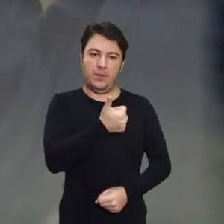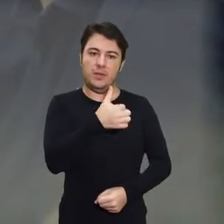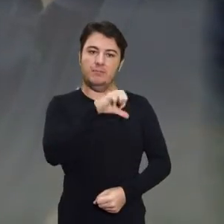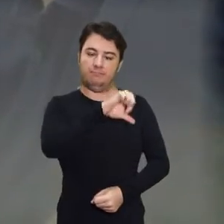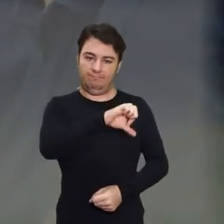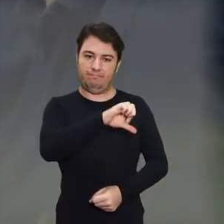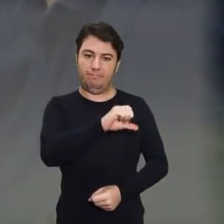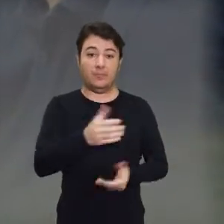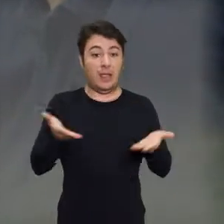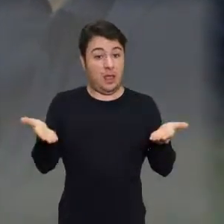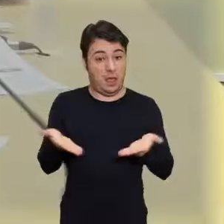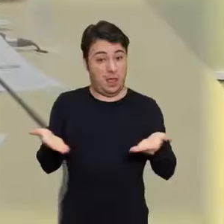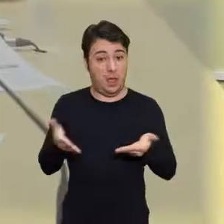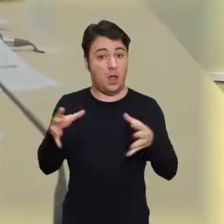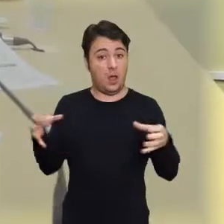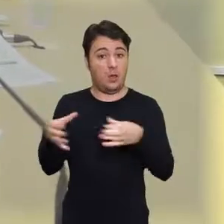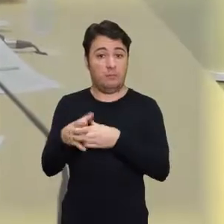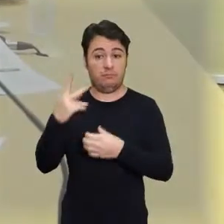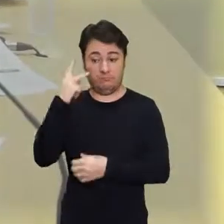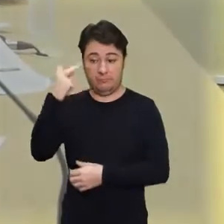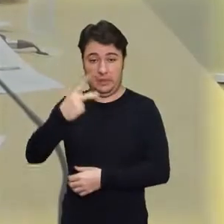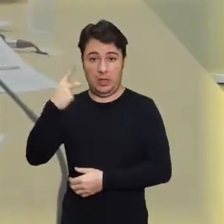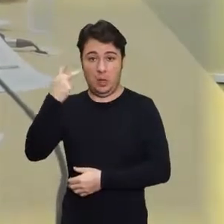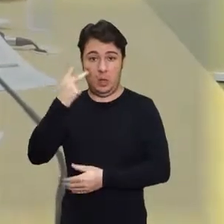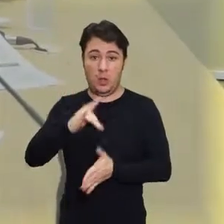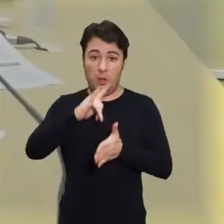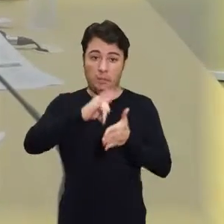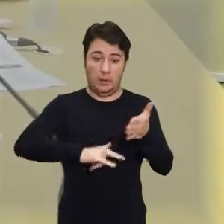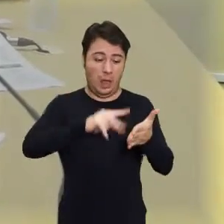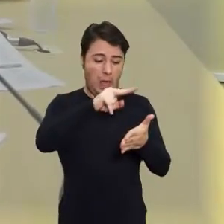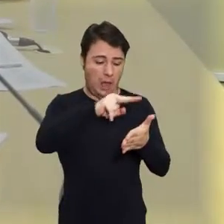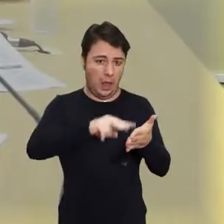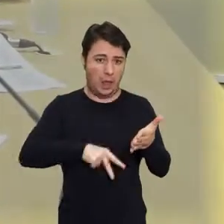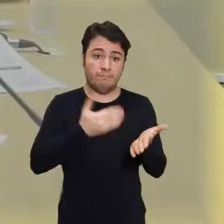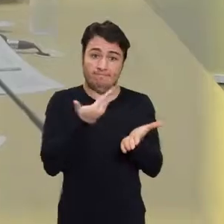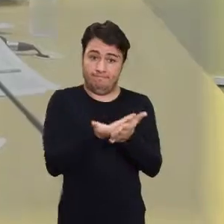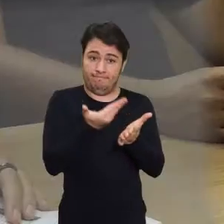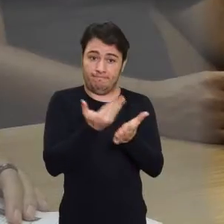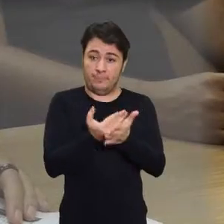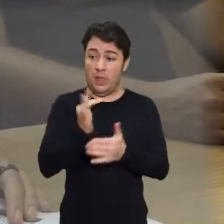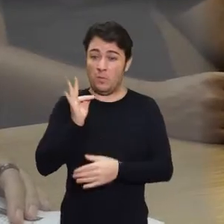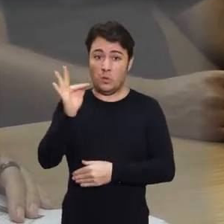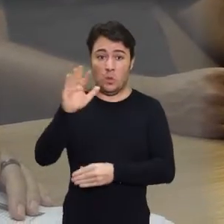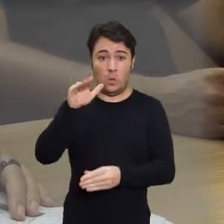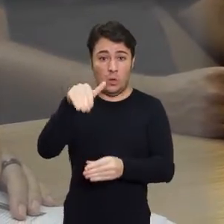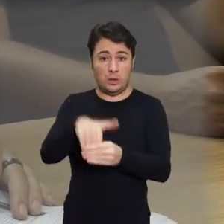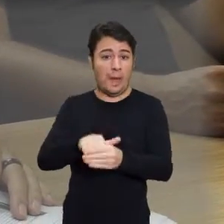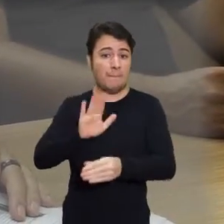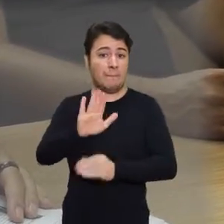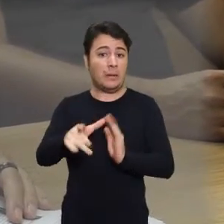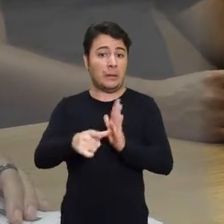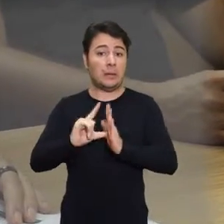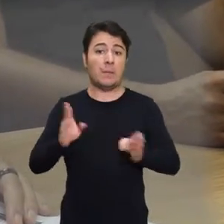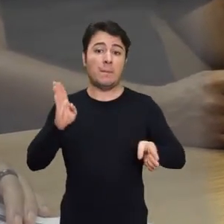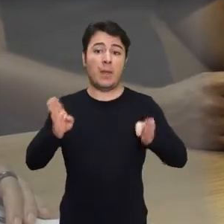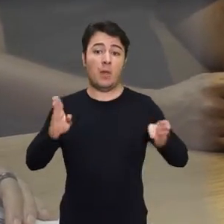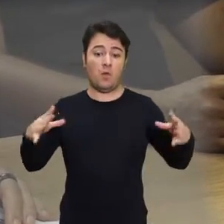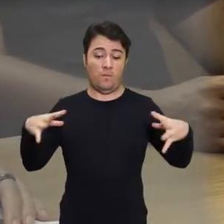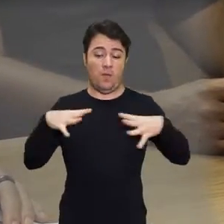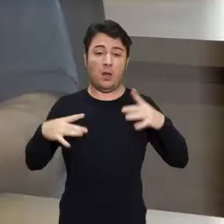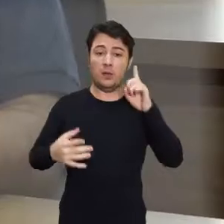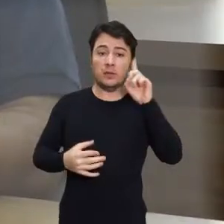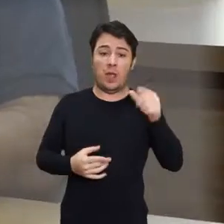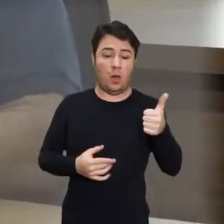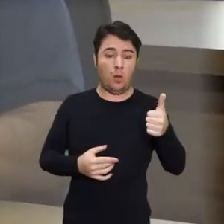por cento comparada 2019 a proposta seguirá para análise dos vereadores que precisam votar o projeto da L